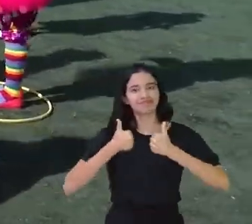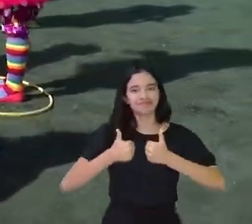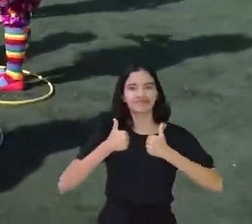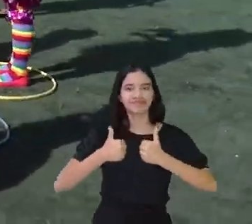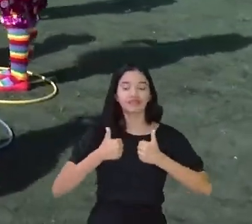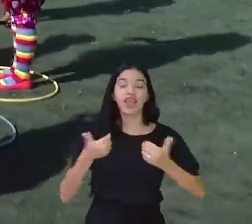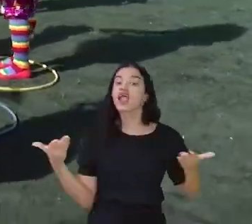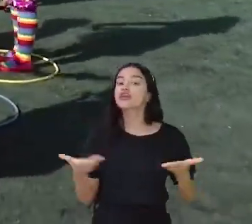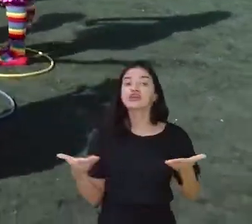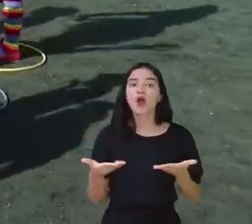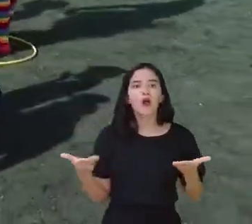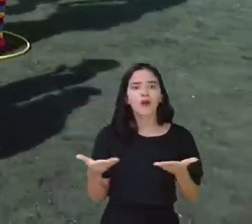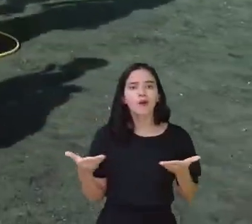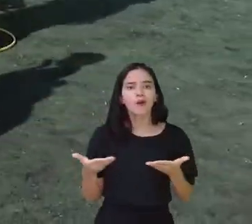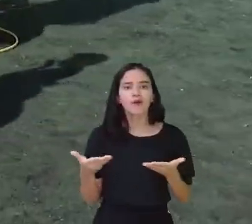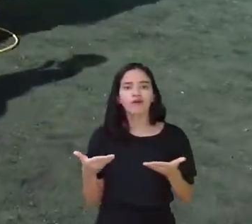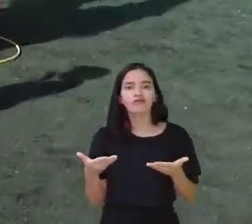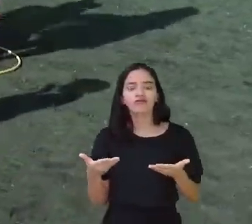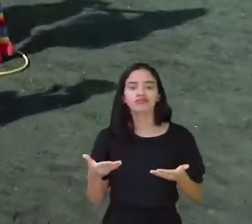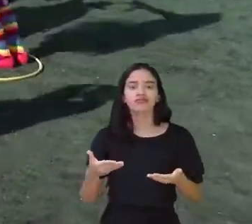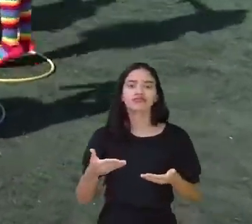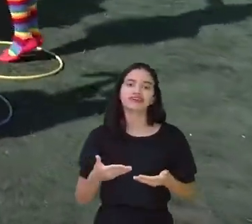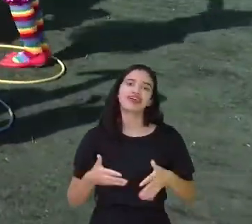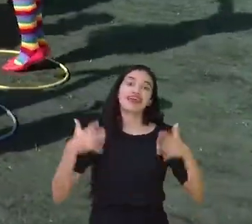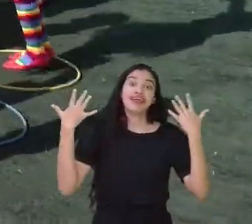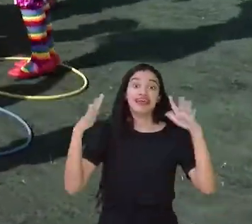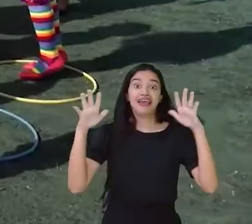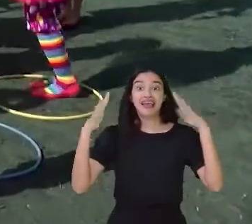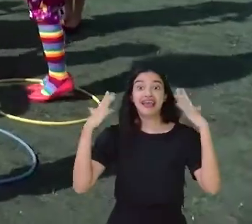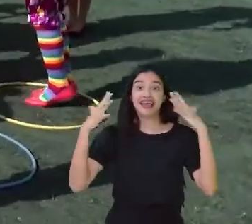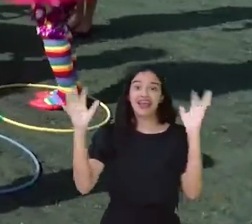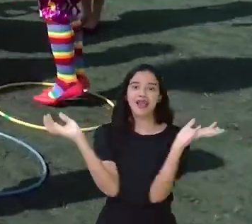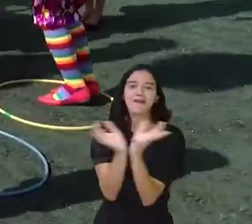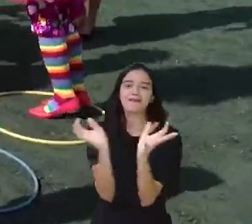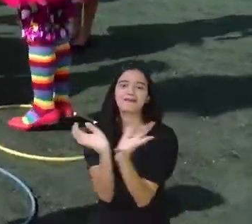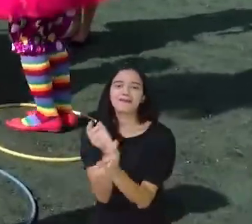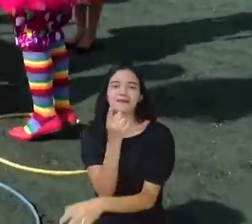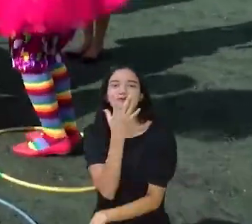E agora? Vai lá, Love! Equipe